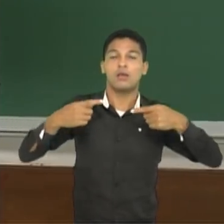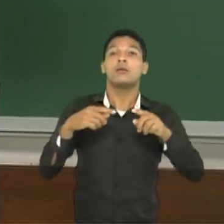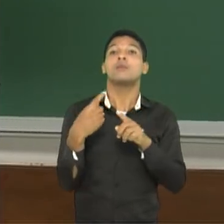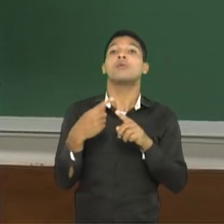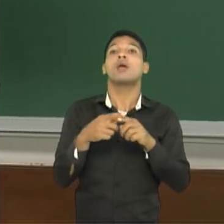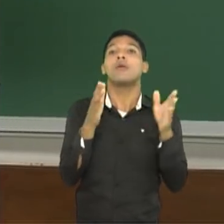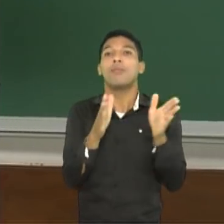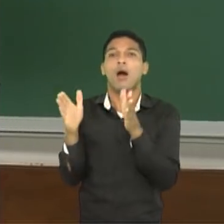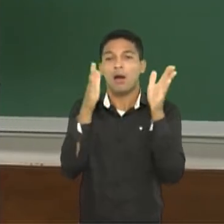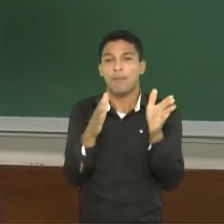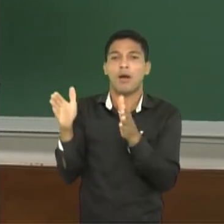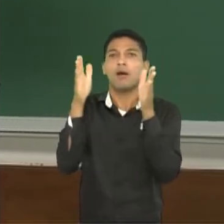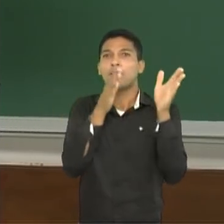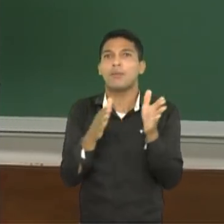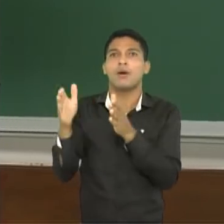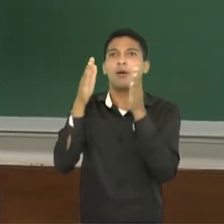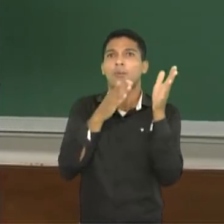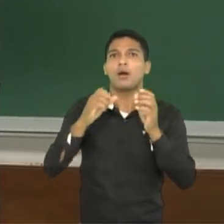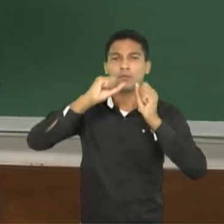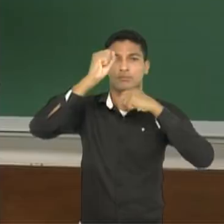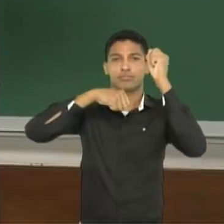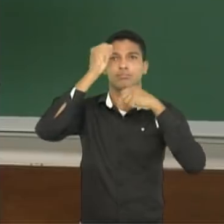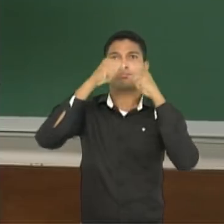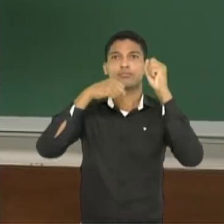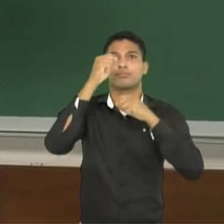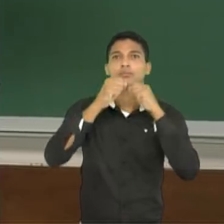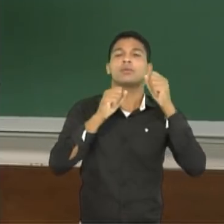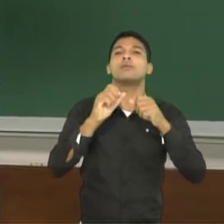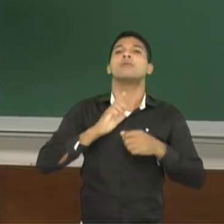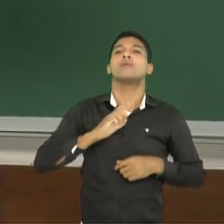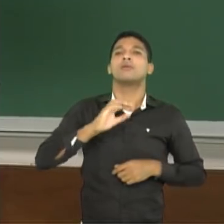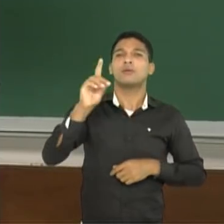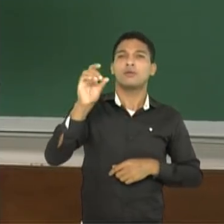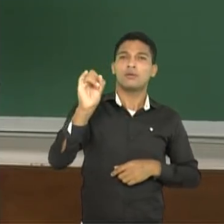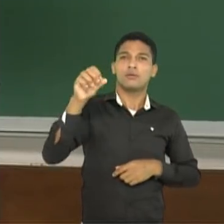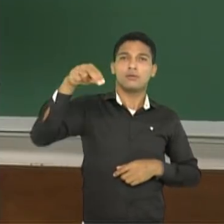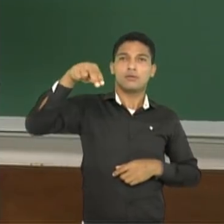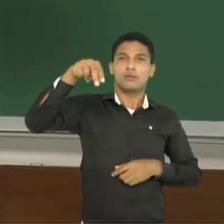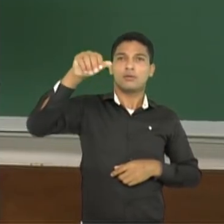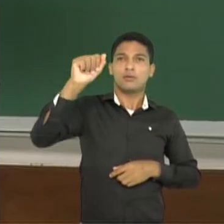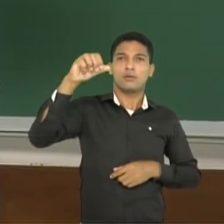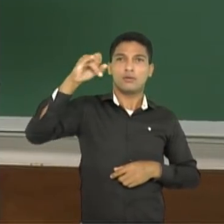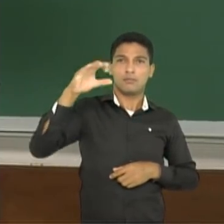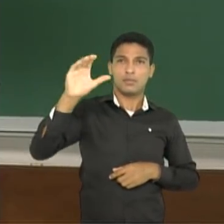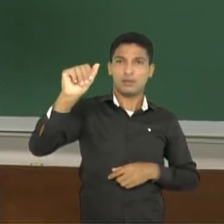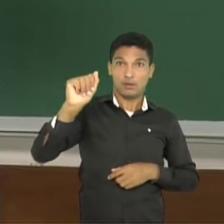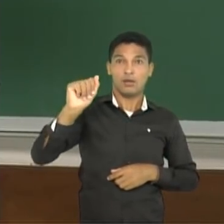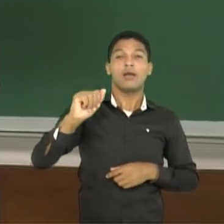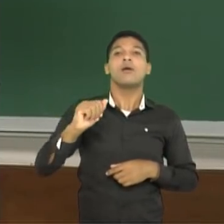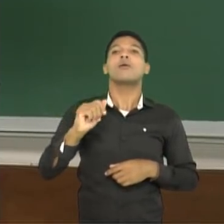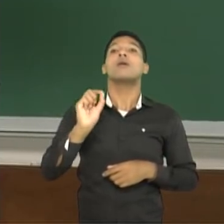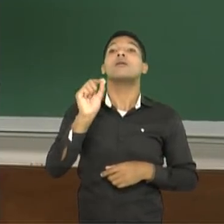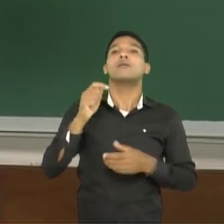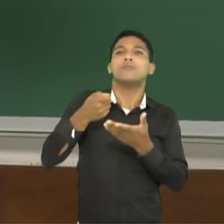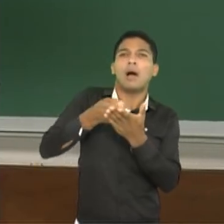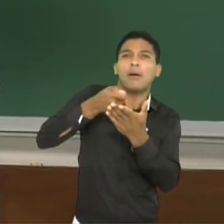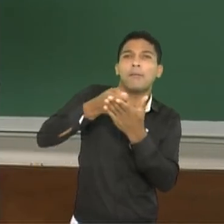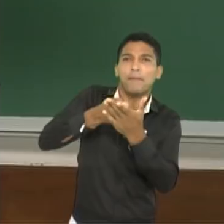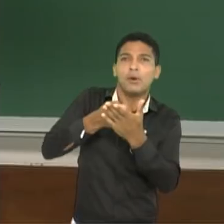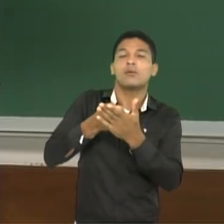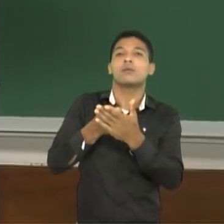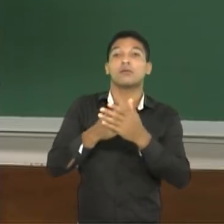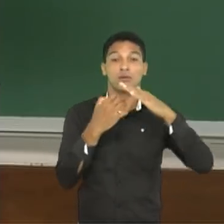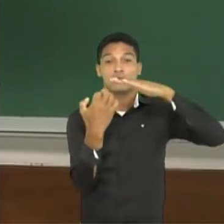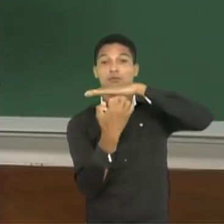bastante dinâmica, exigindo algumas coisas, como, por exemplo, a atualização tecnológica. Então, a necessidade de estar se